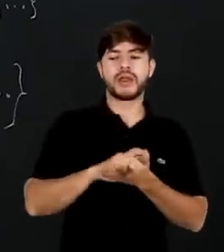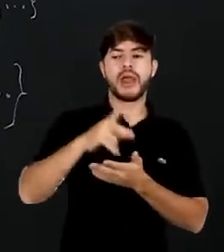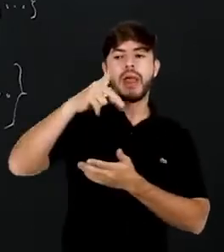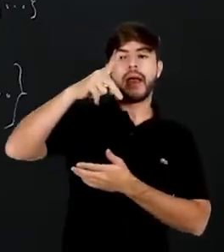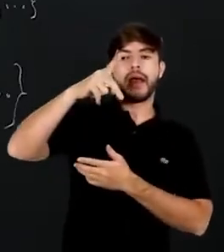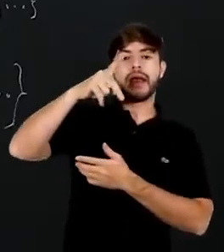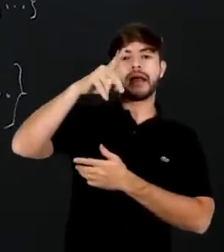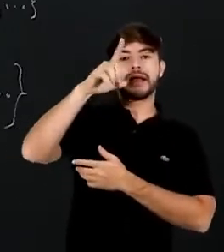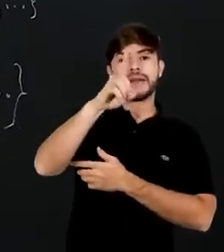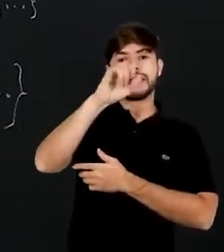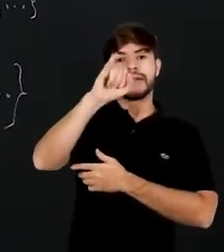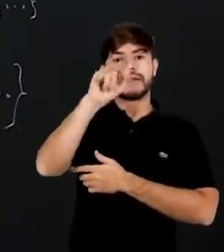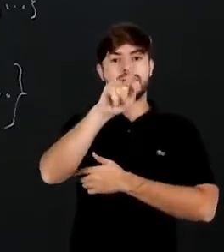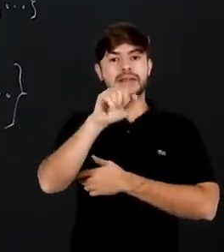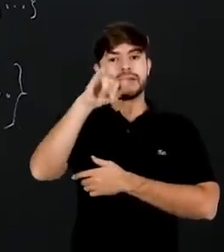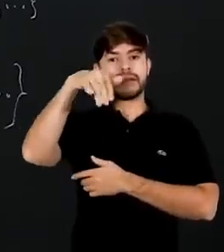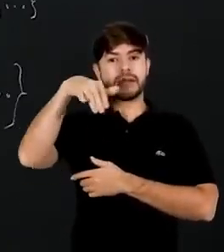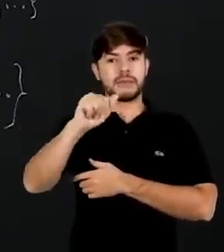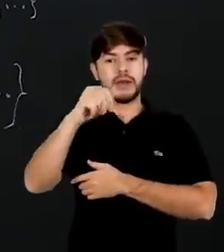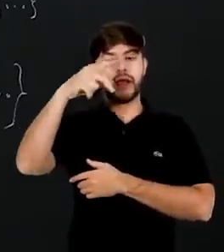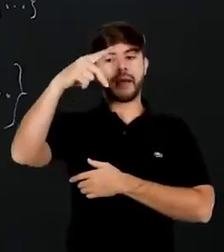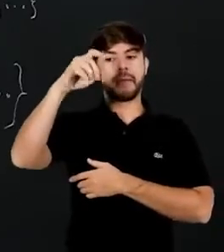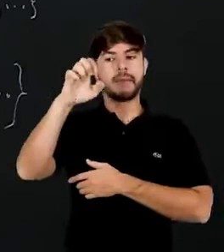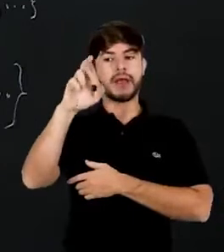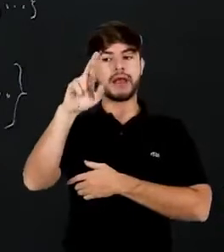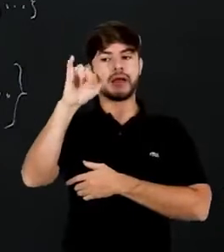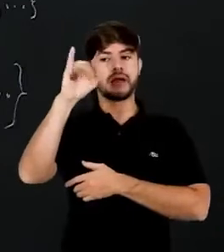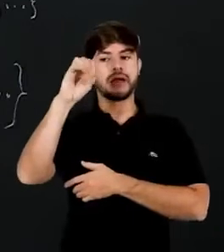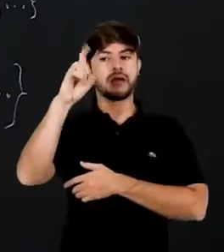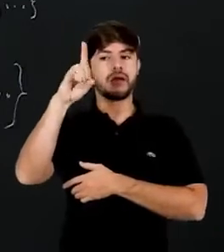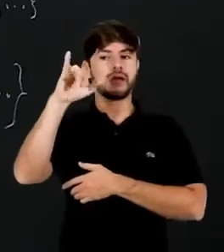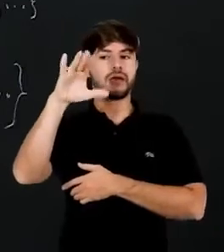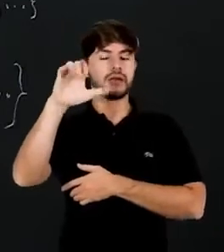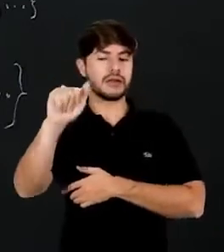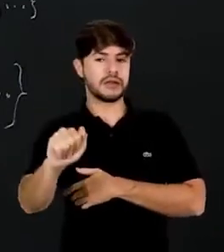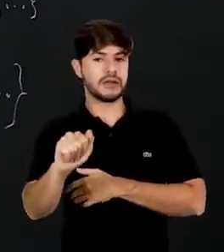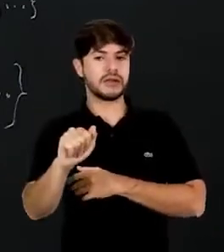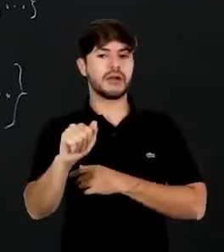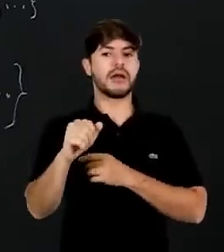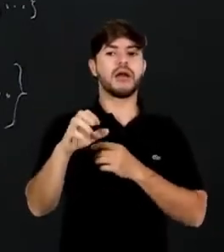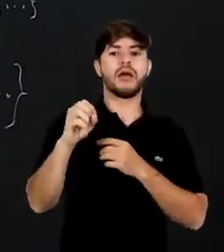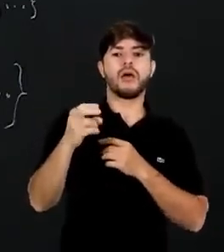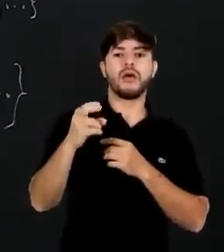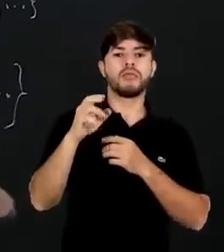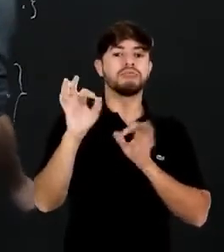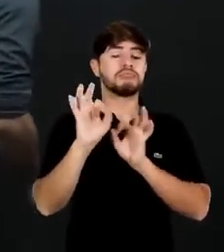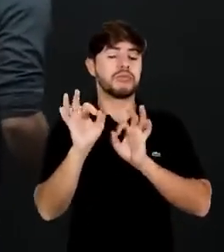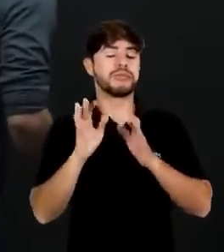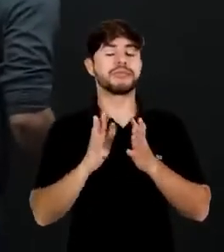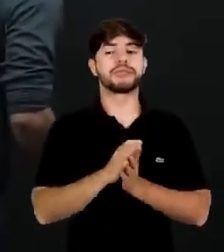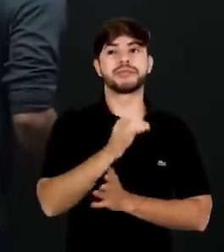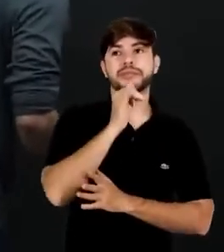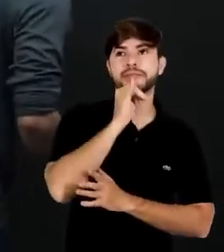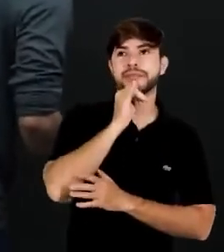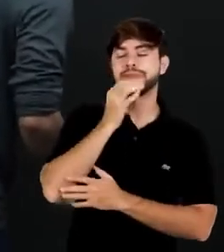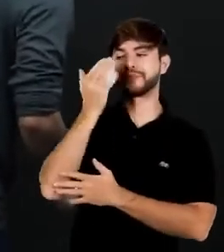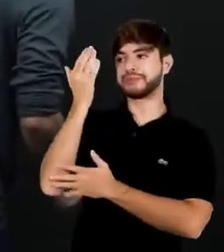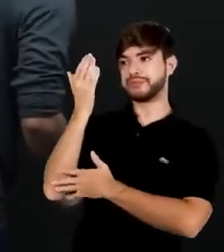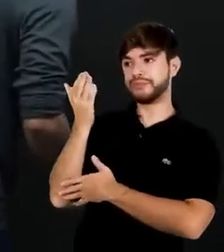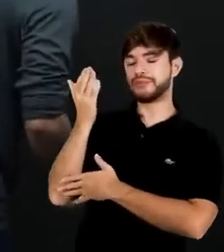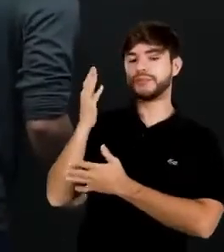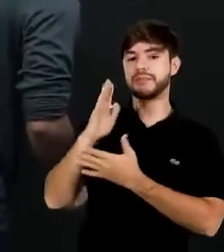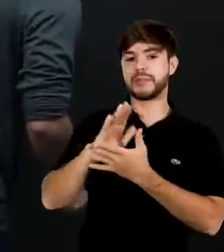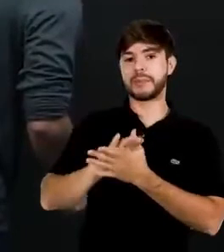é um exemplo de número racional. Deixa eu te mostrar aqui a parte. Então, eu tenho, por exemplo, aqui, olha